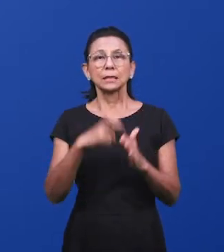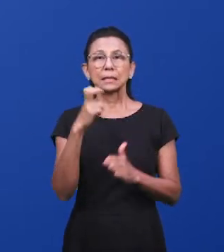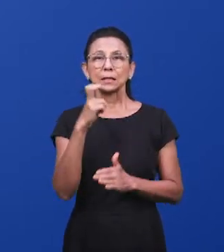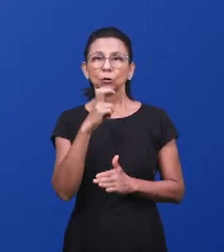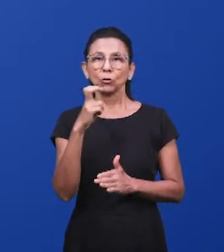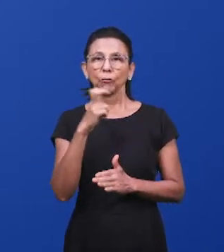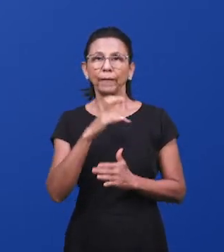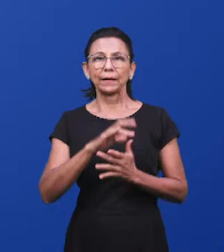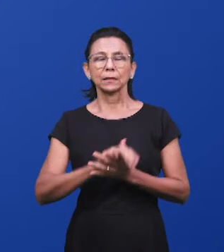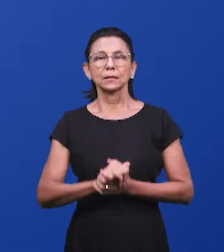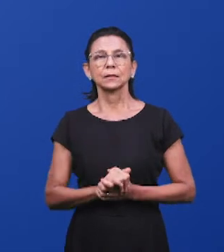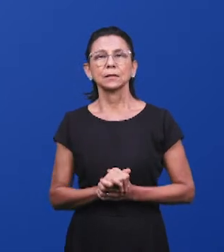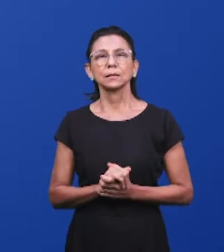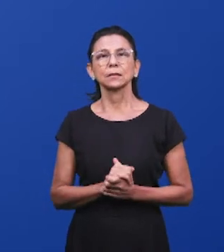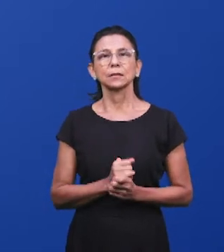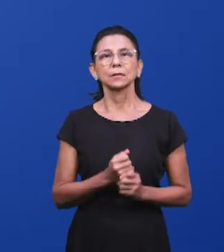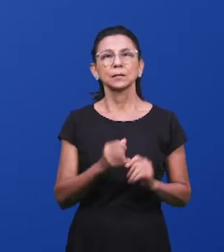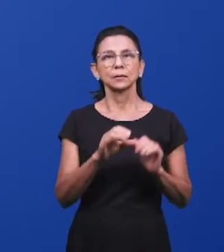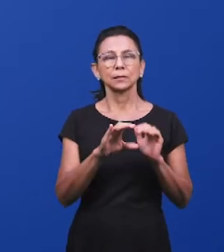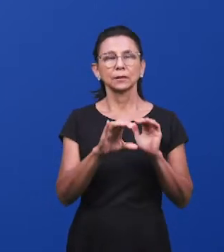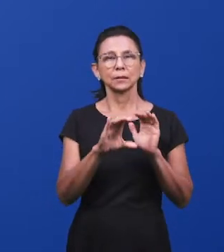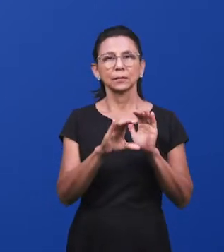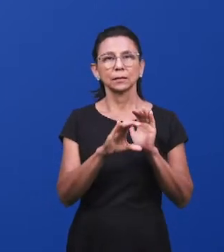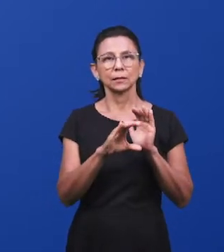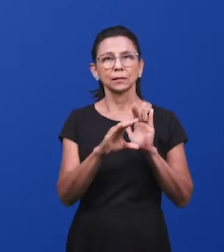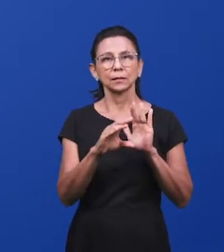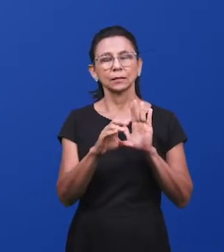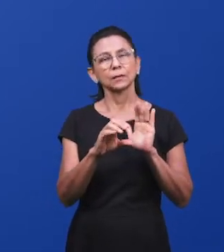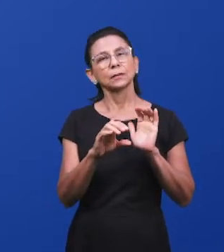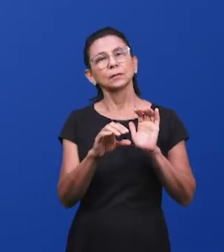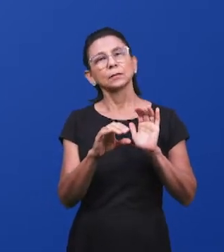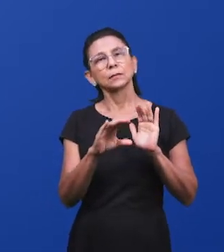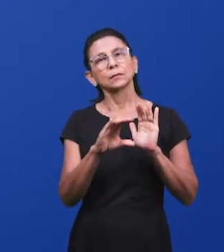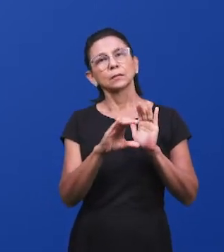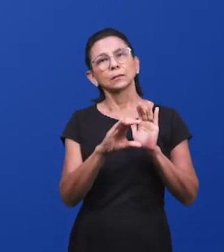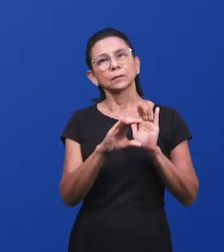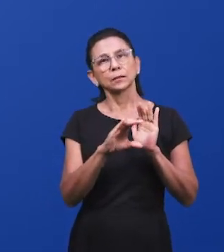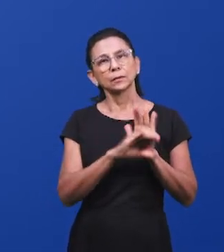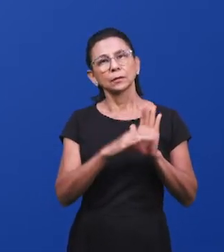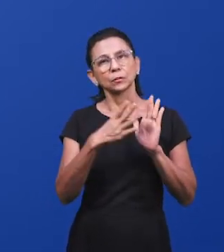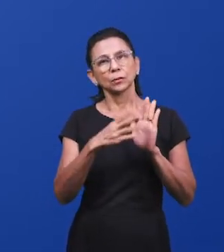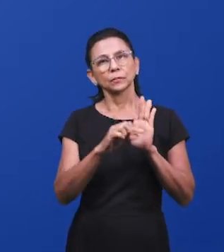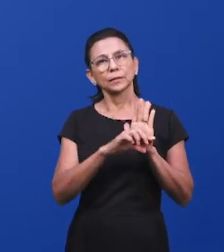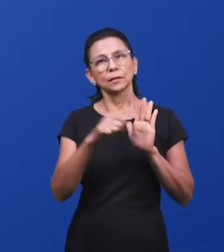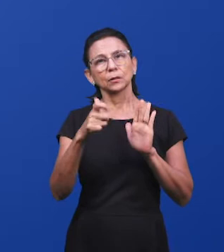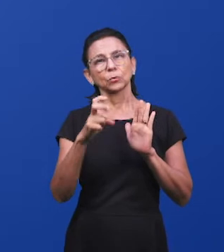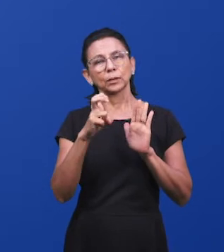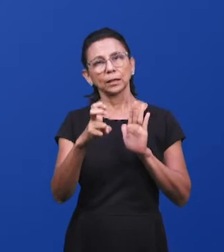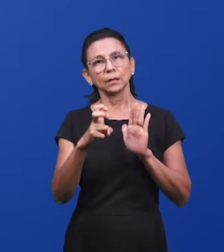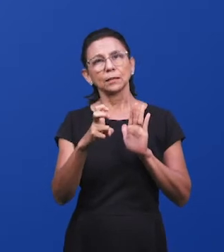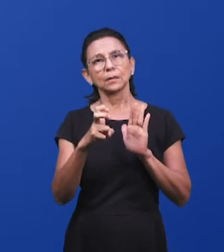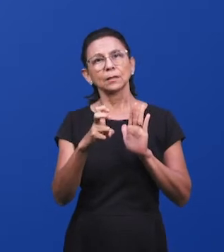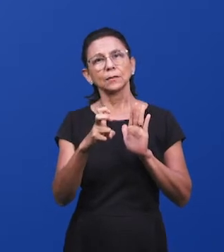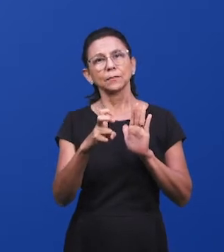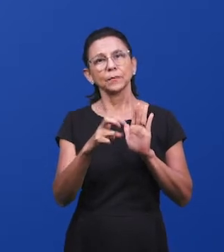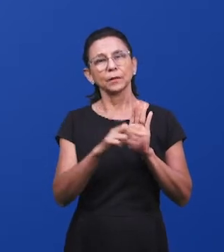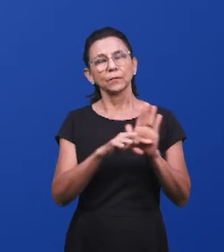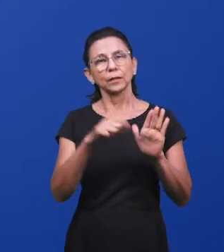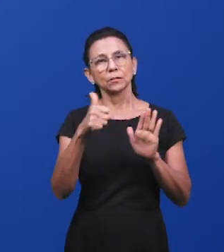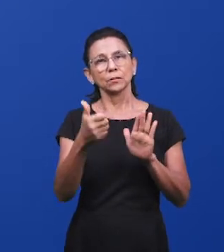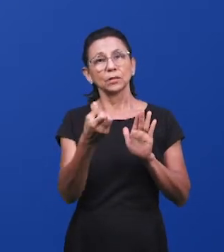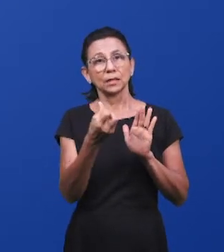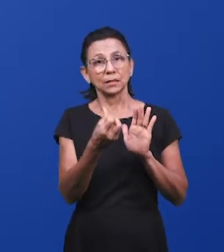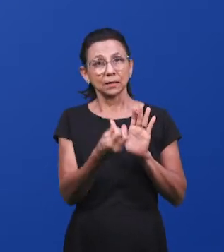Nos versículos Cantares 4, versículo 12, Cantares capítulo 4, versículo 15, Cantares capítulo 4,